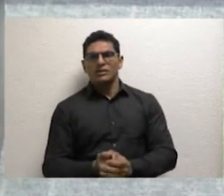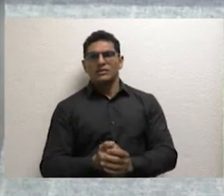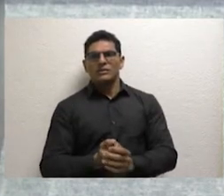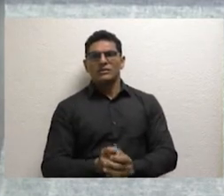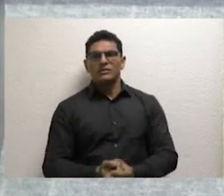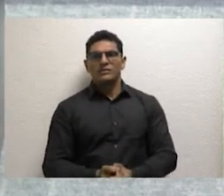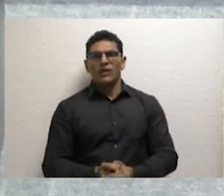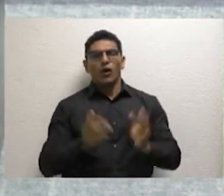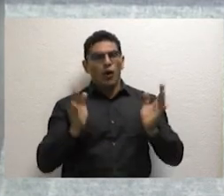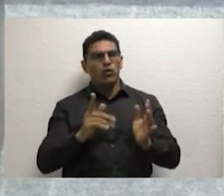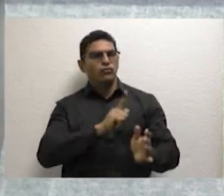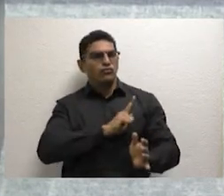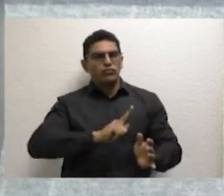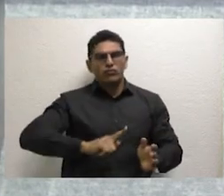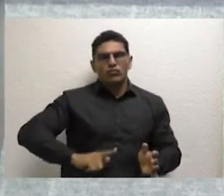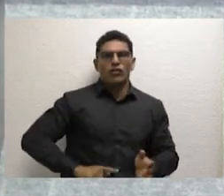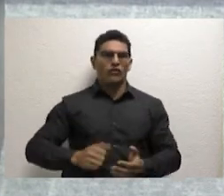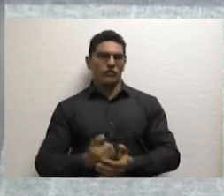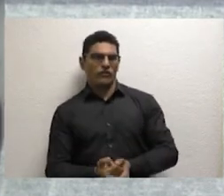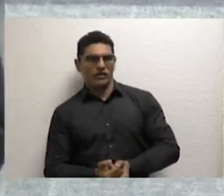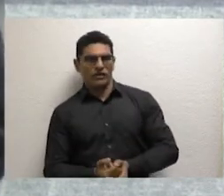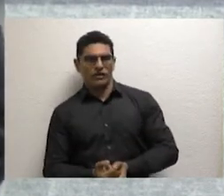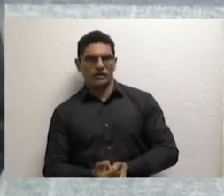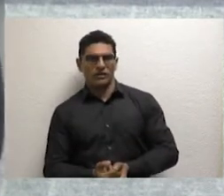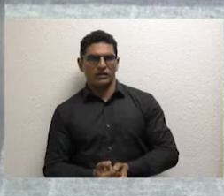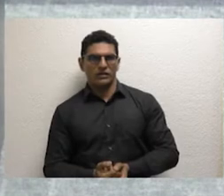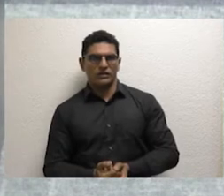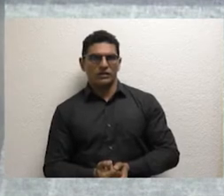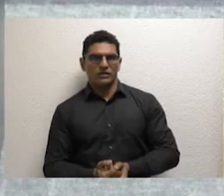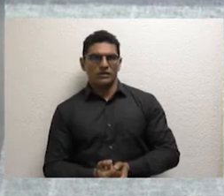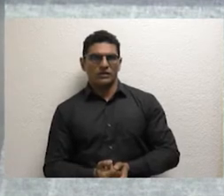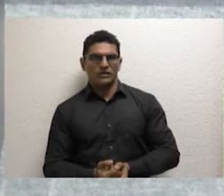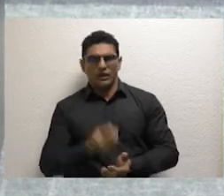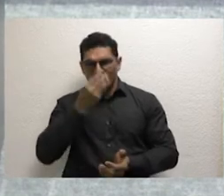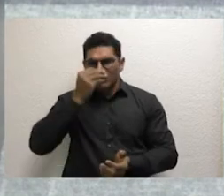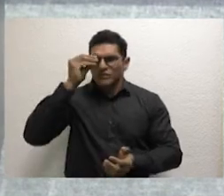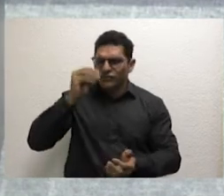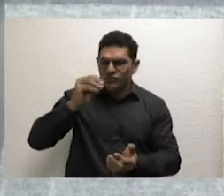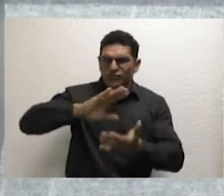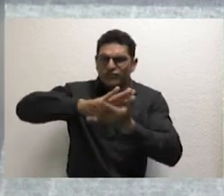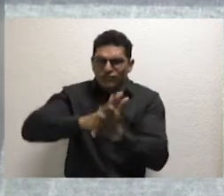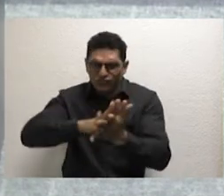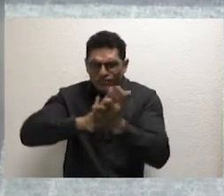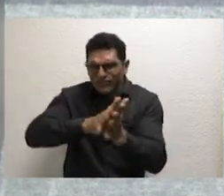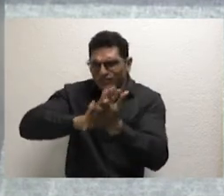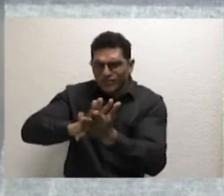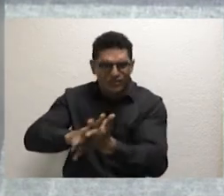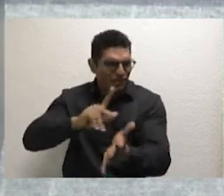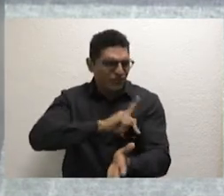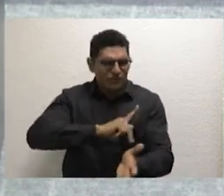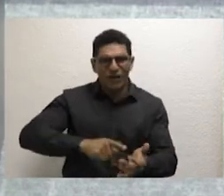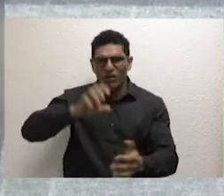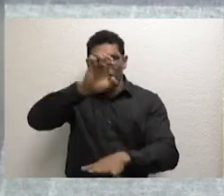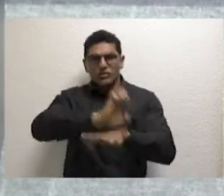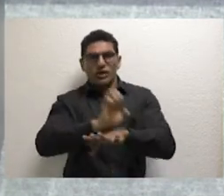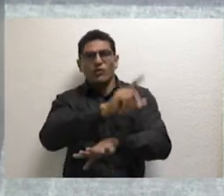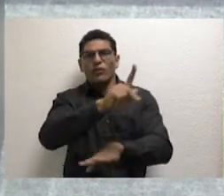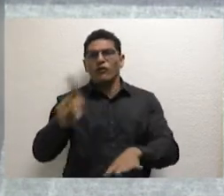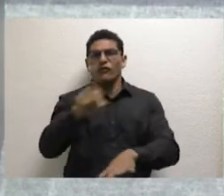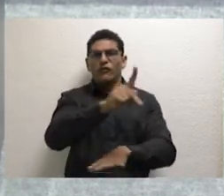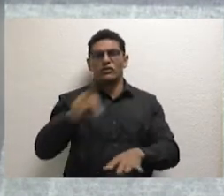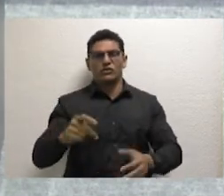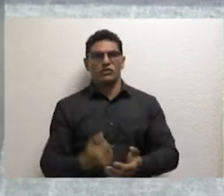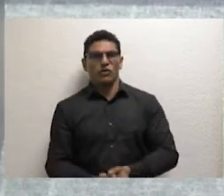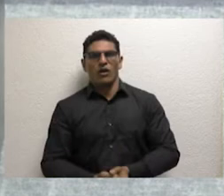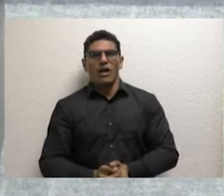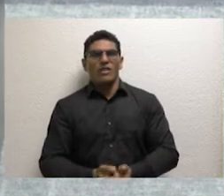hoje no governo inibindo uma categoria que é de suma importância para o nosso estado professor não